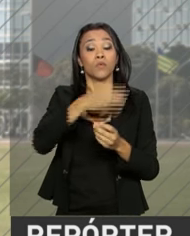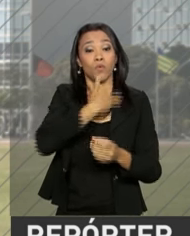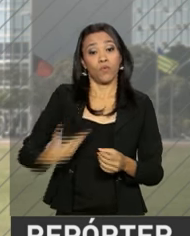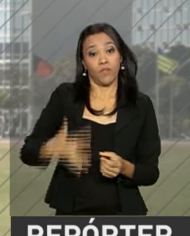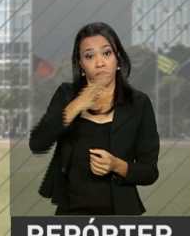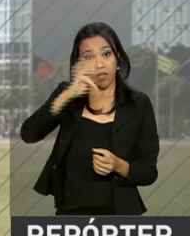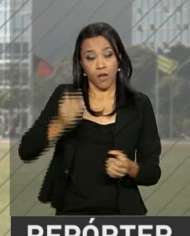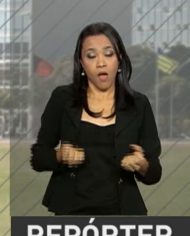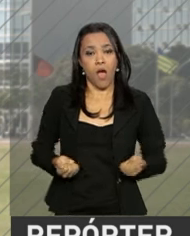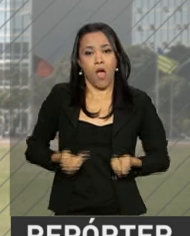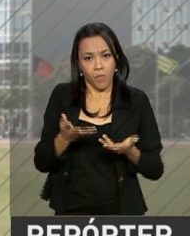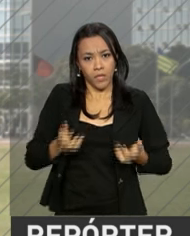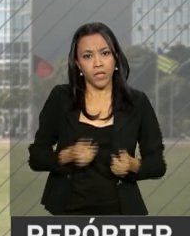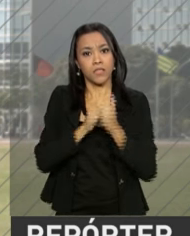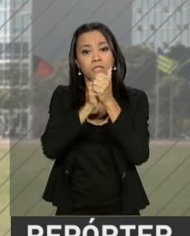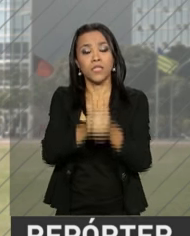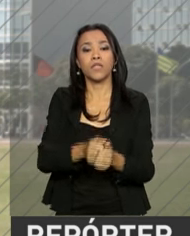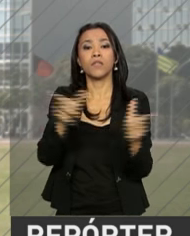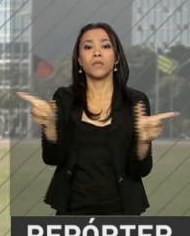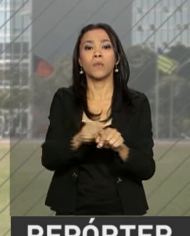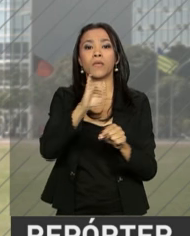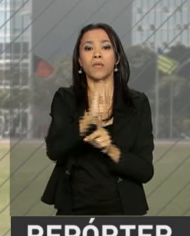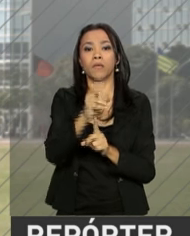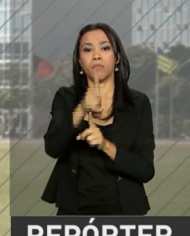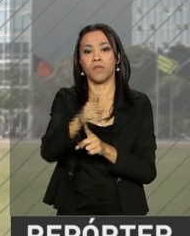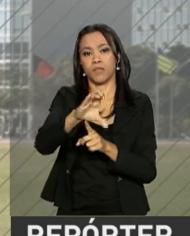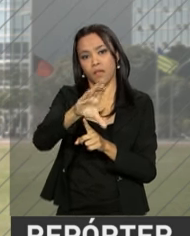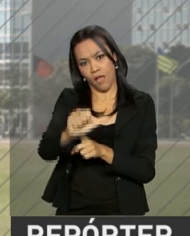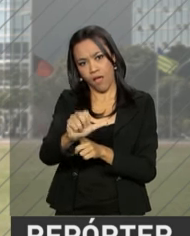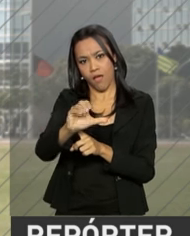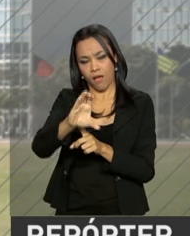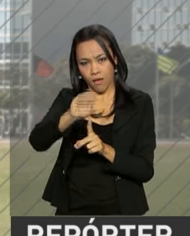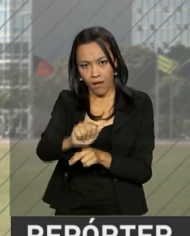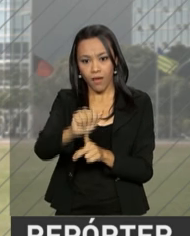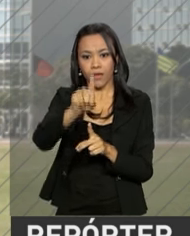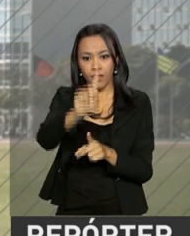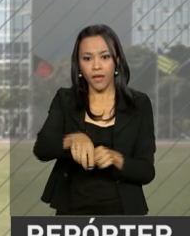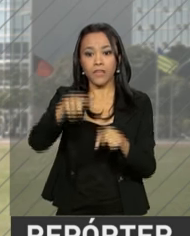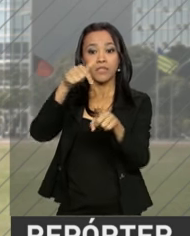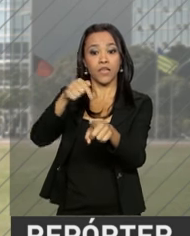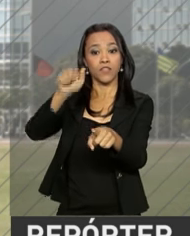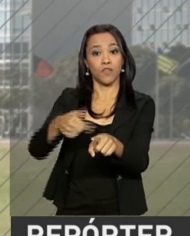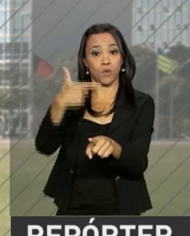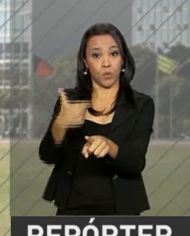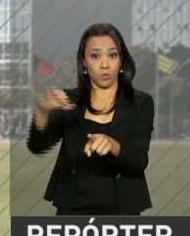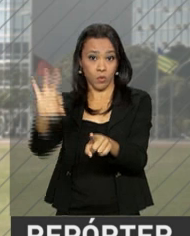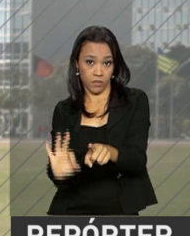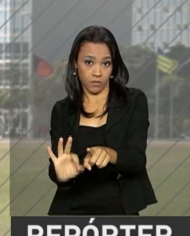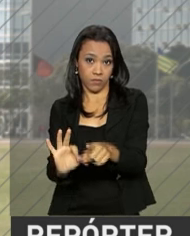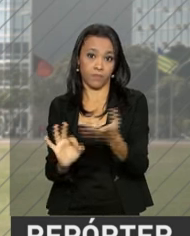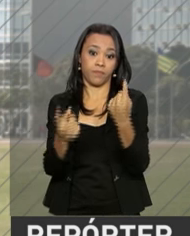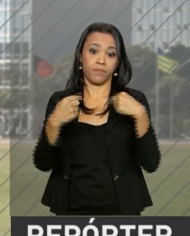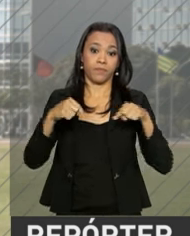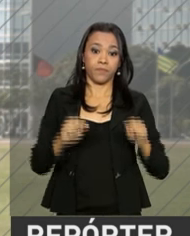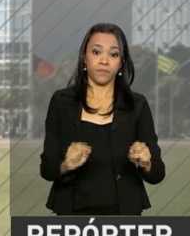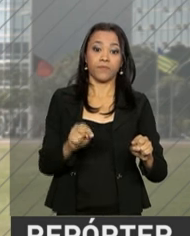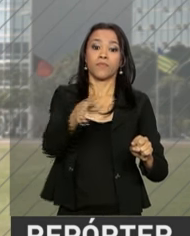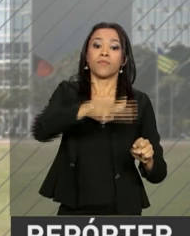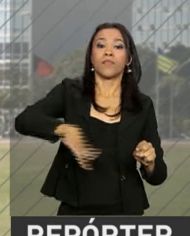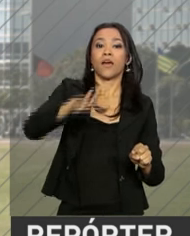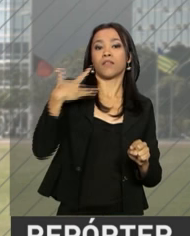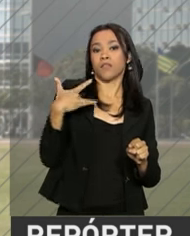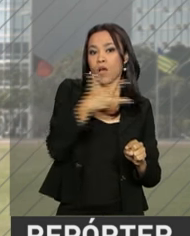aumentar os gastos pelo IPCA previsto para 2016, que é de 7,2%. Educação e